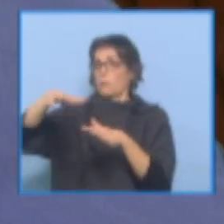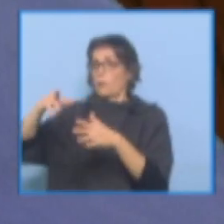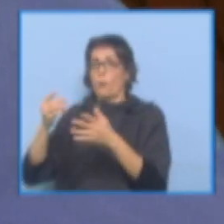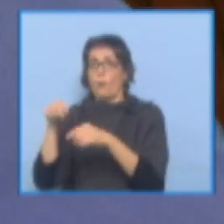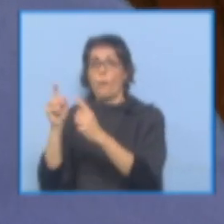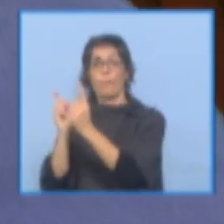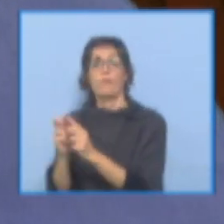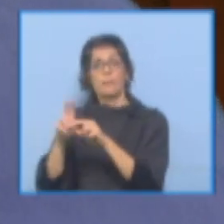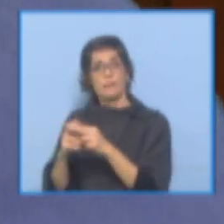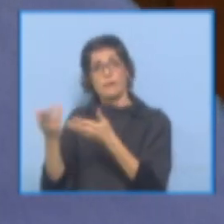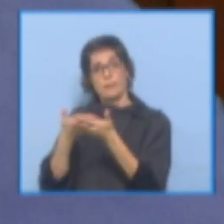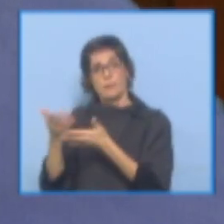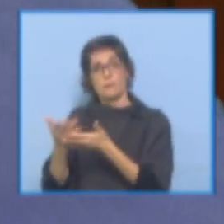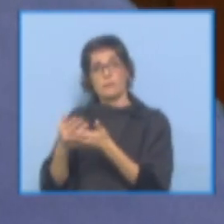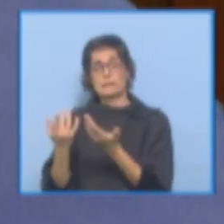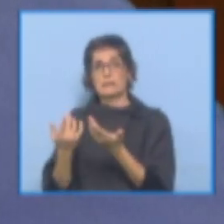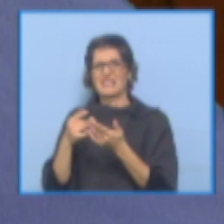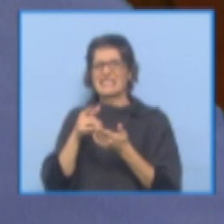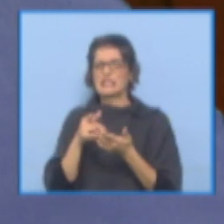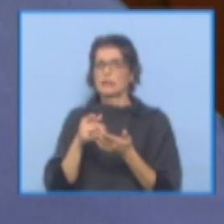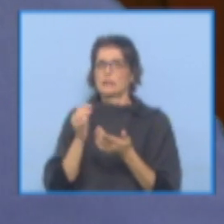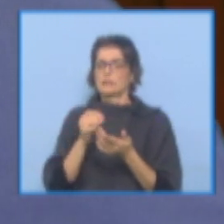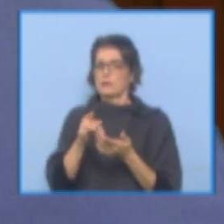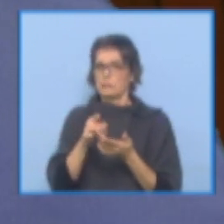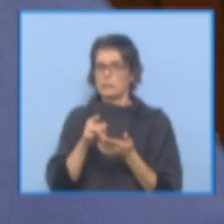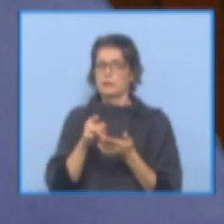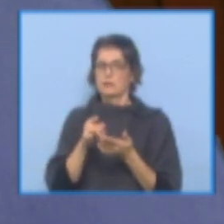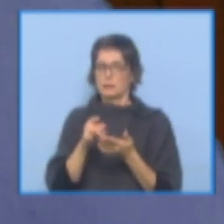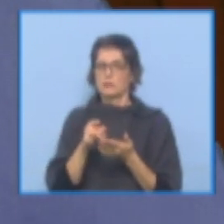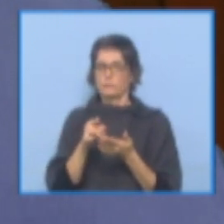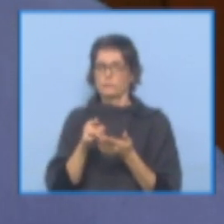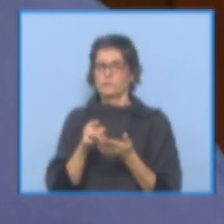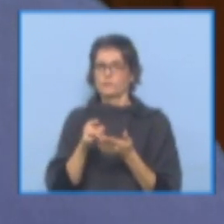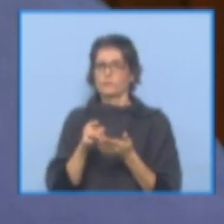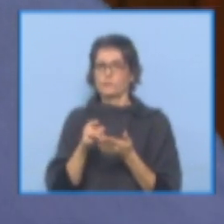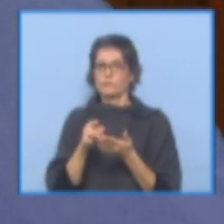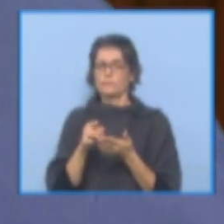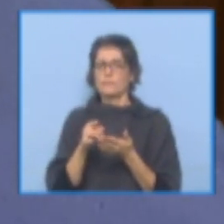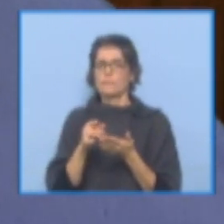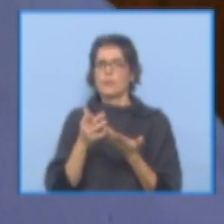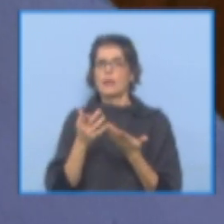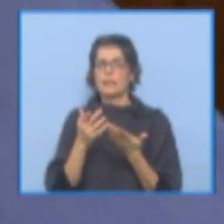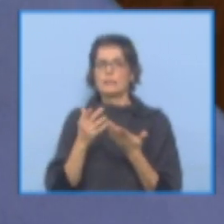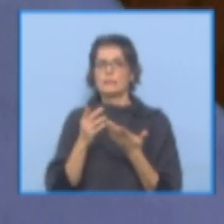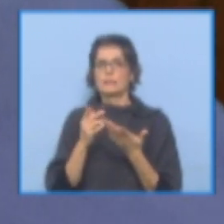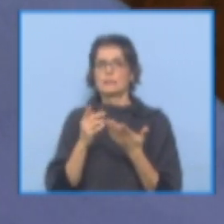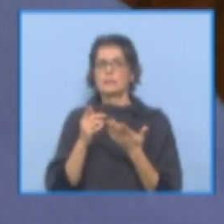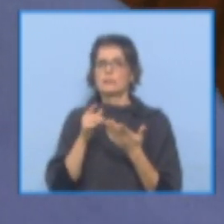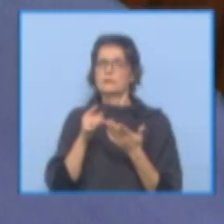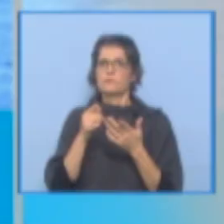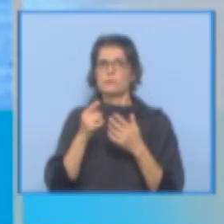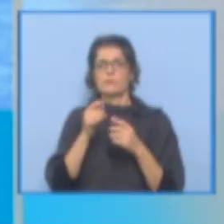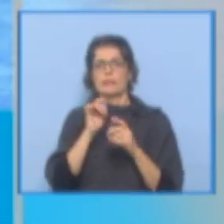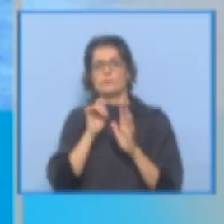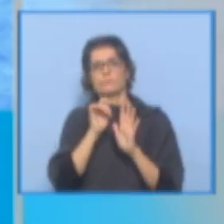opinião, a verdade é que isto merece uma reserva absoluta, uma reserva total e, portanto, não